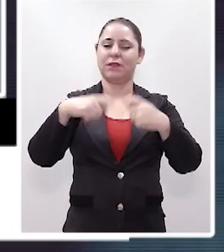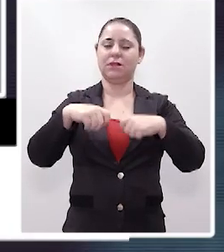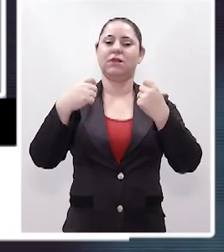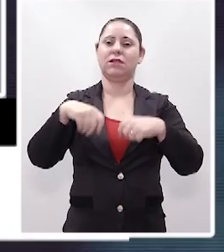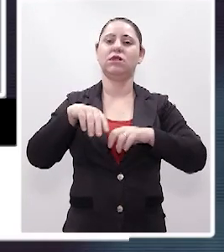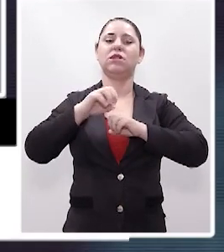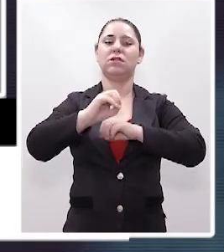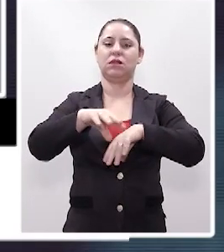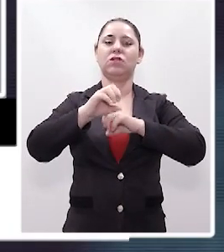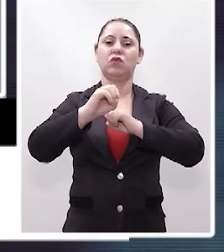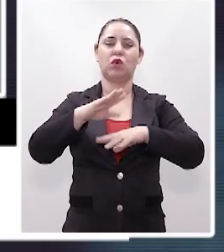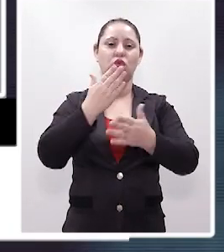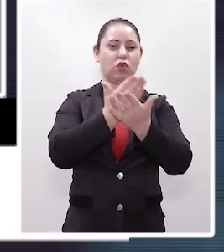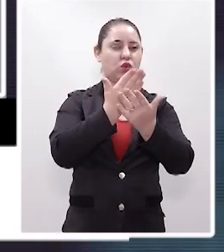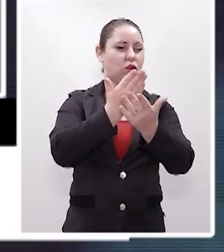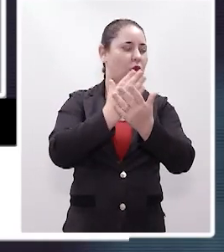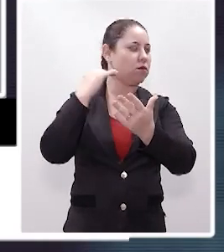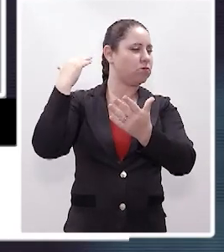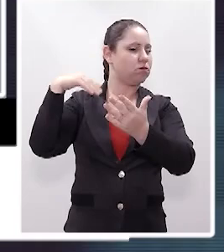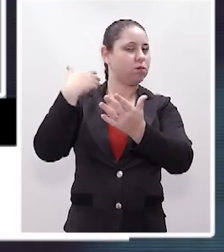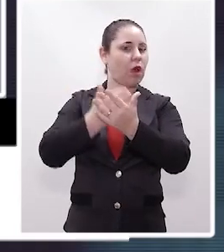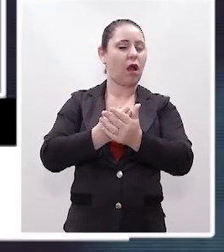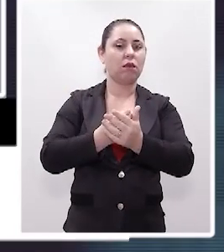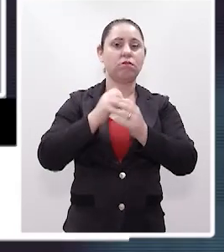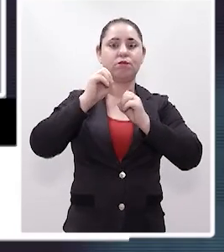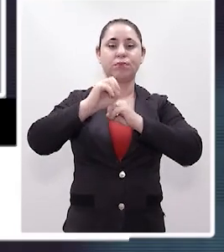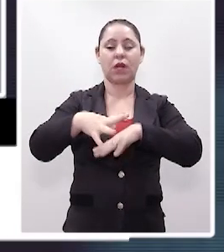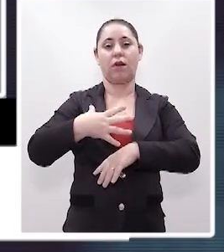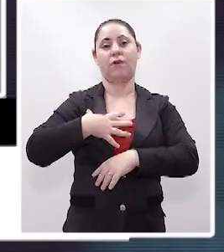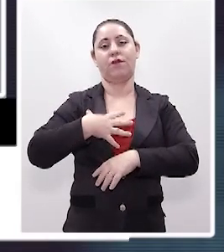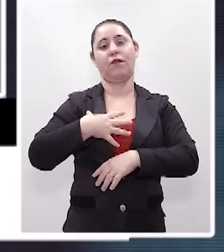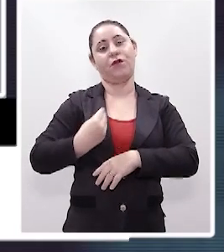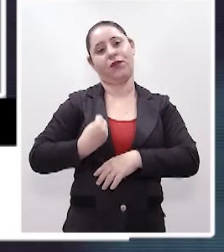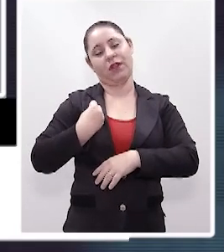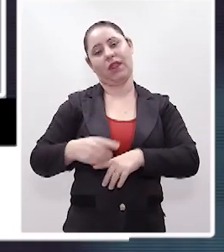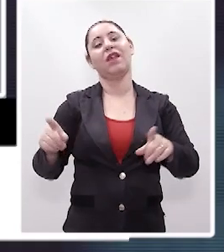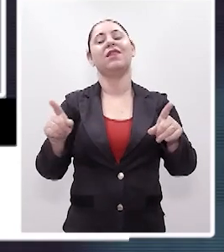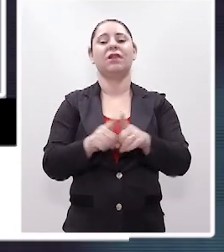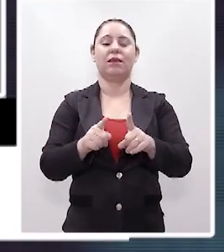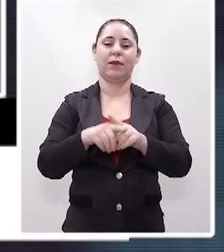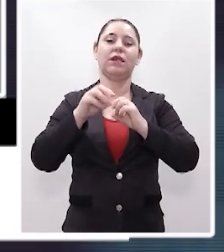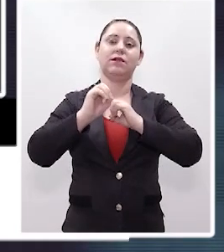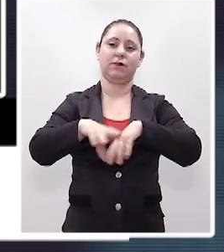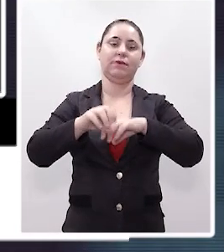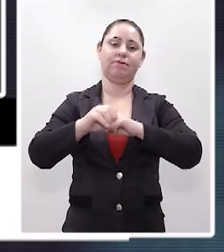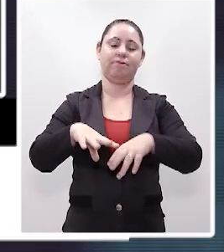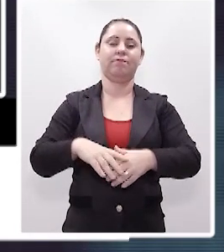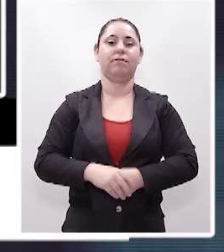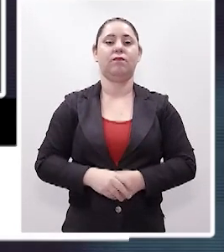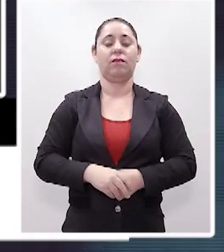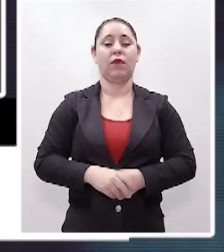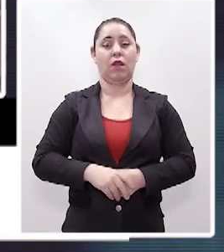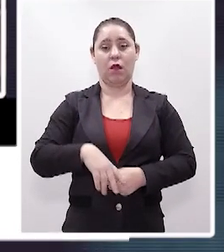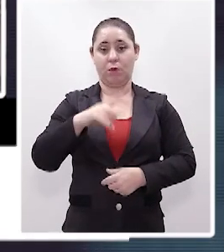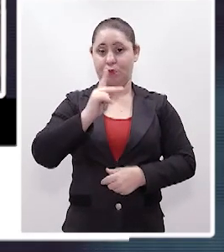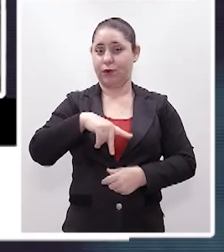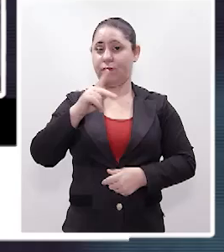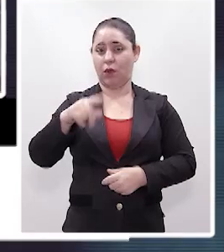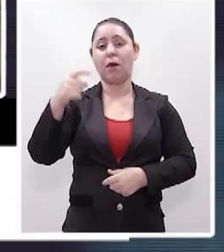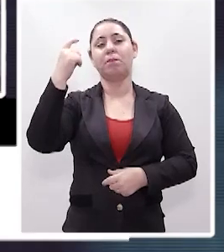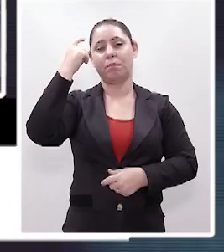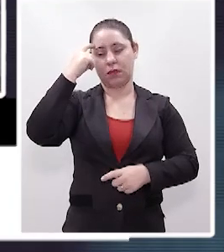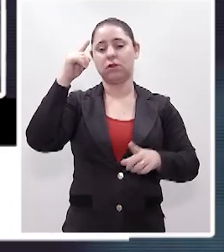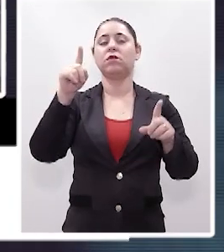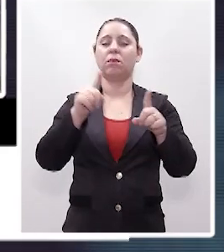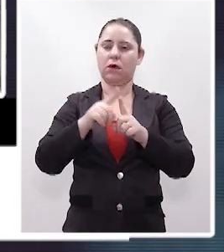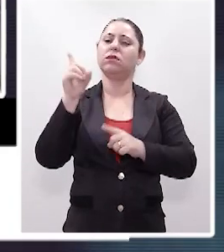devem passar, aquilo que eles estudaram para fazer. A vida deles também é ensinar. Então, para eles também a gente imagina